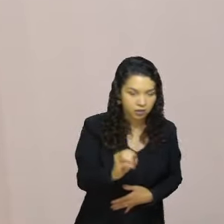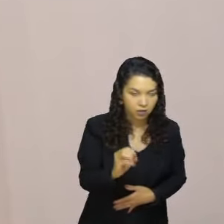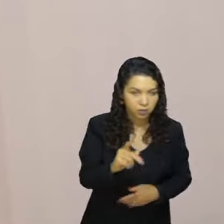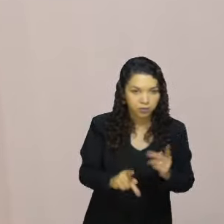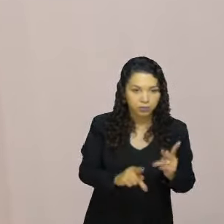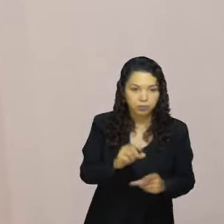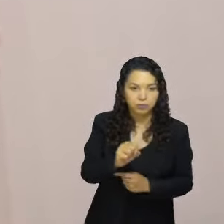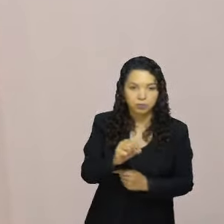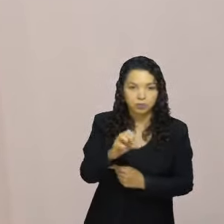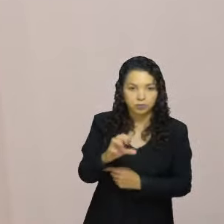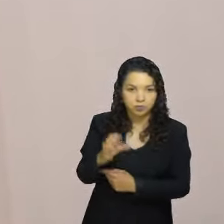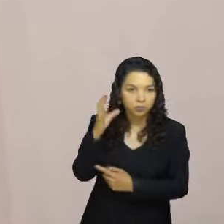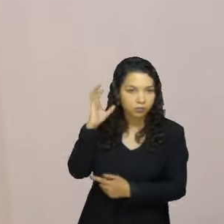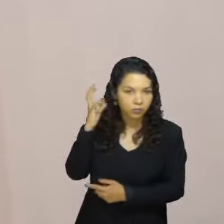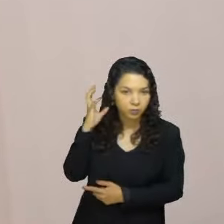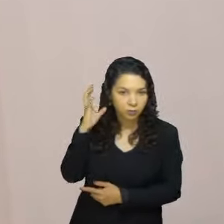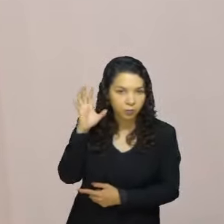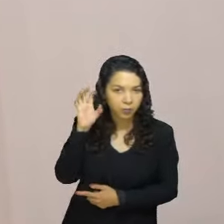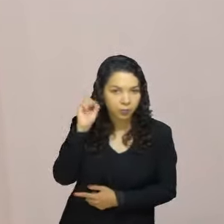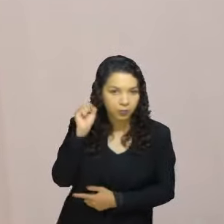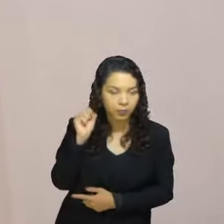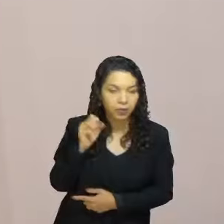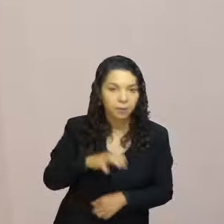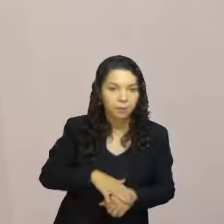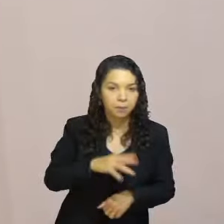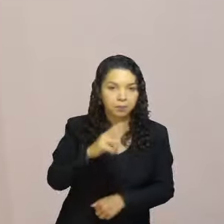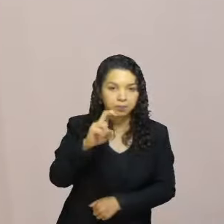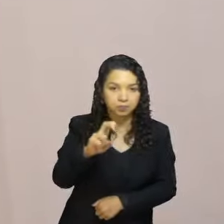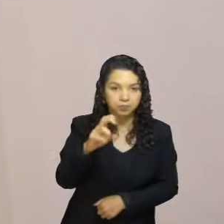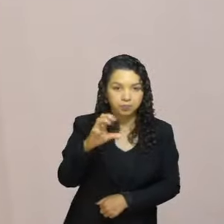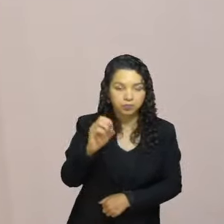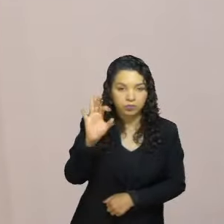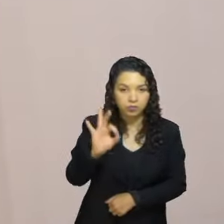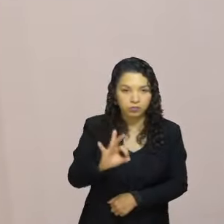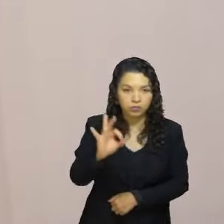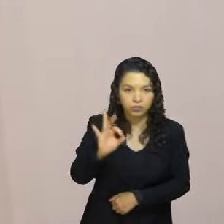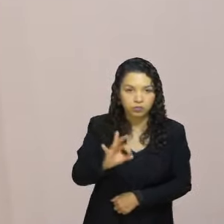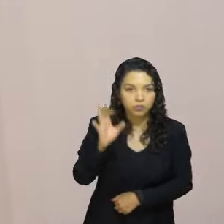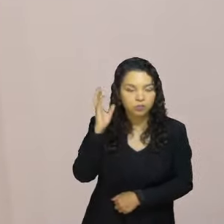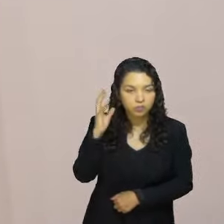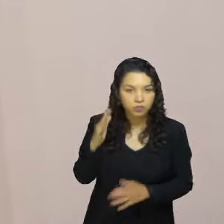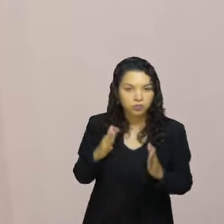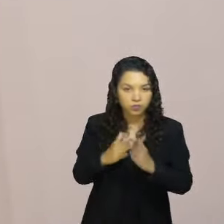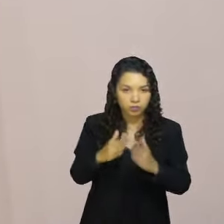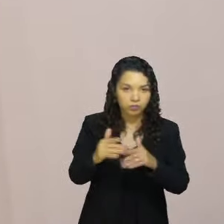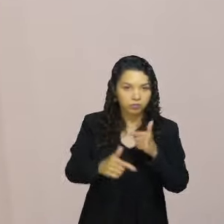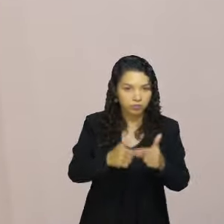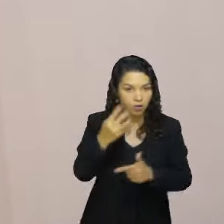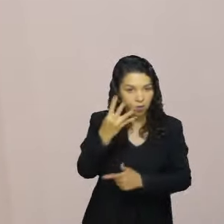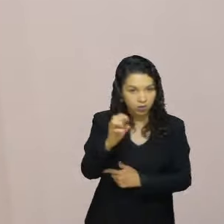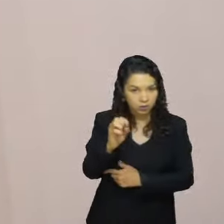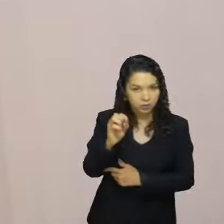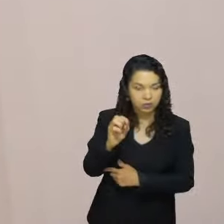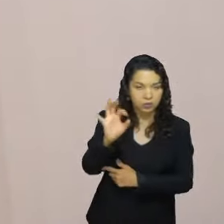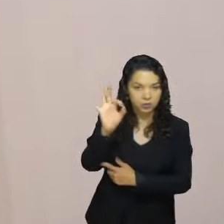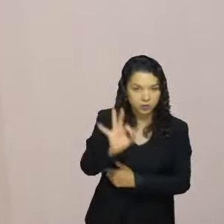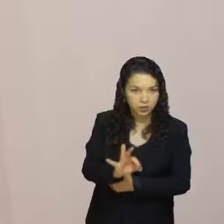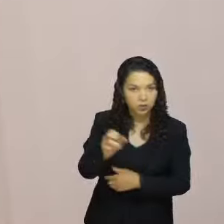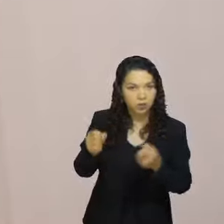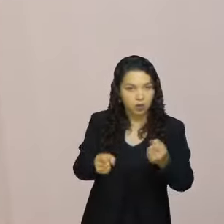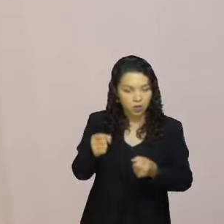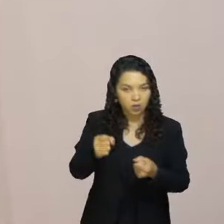8 em cada 10 catarinenses ouvem rádio. Mais de 50% das pessoas ouvem em casa, no trabalho, 40% no carro, 20% no celular. E olha